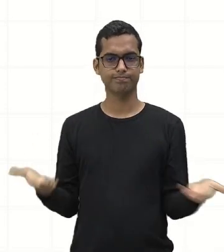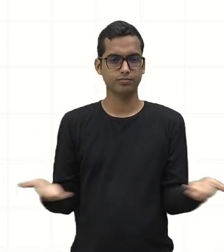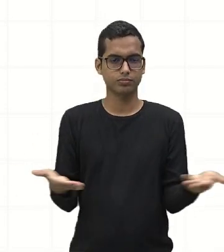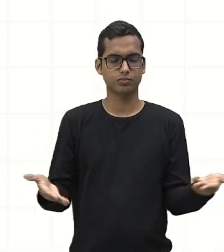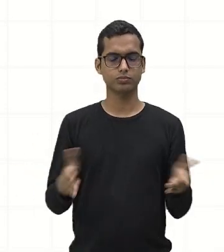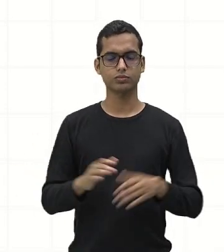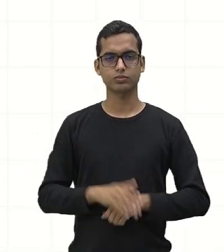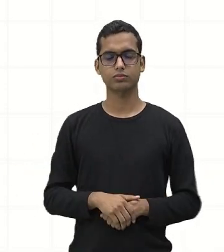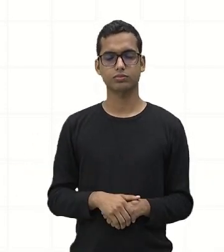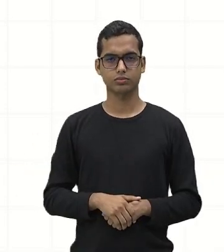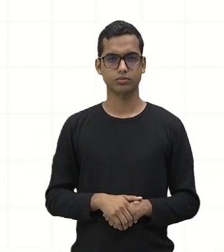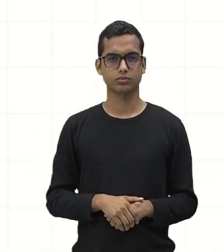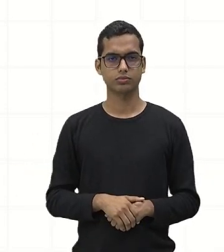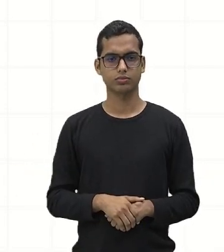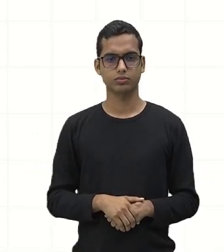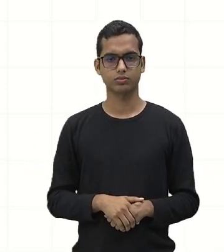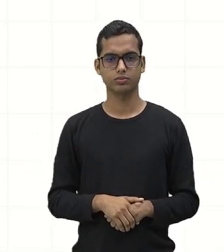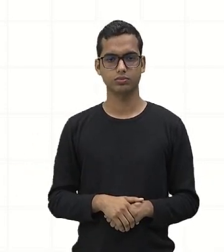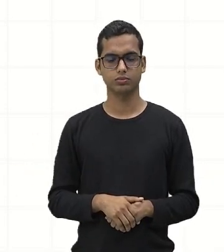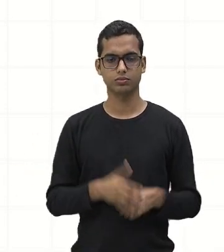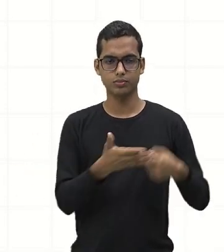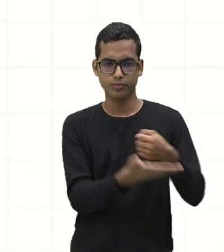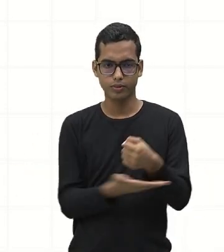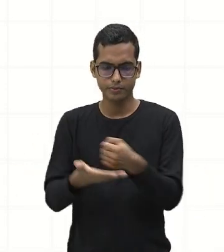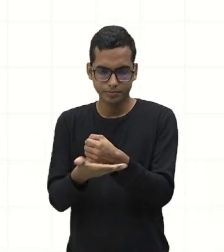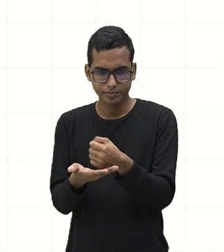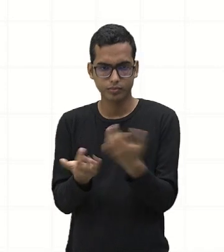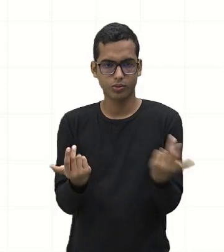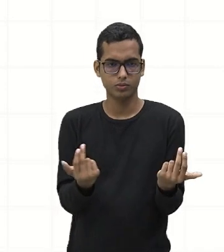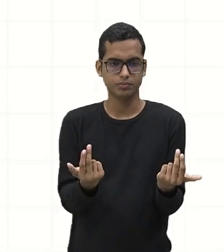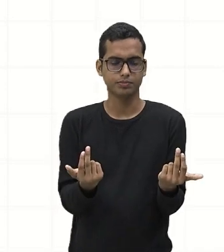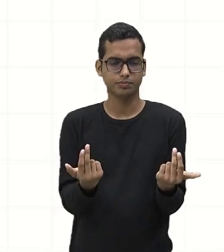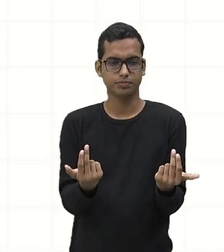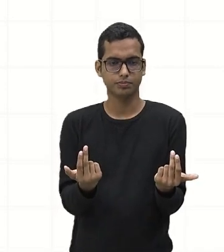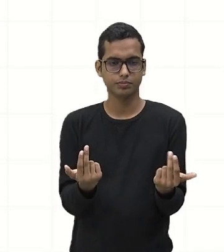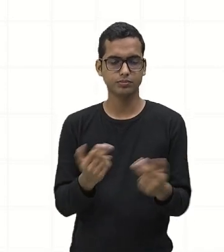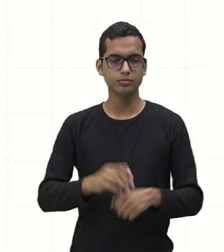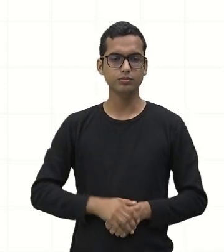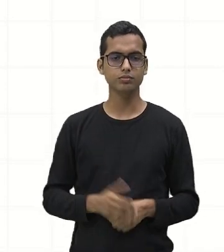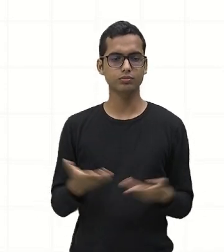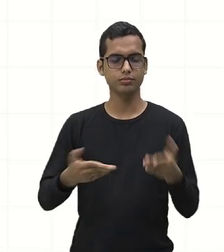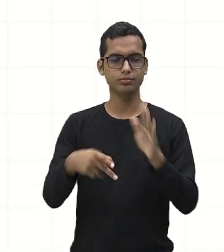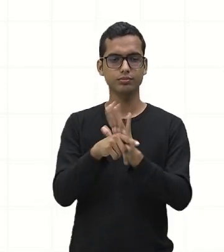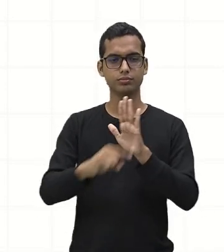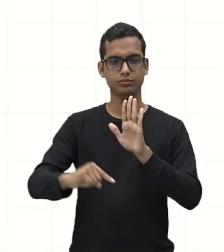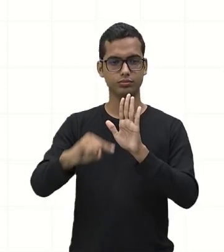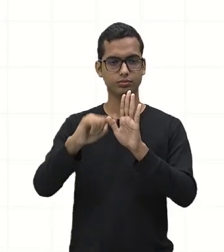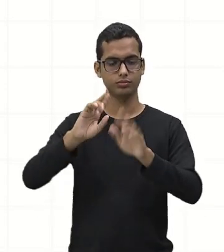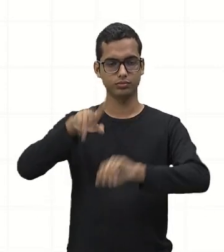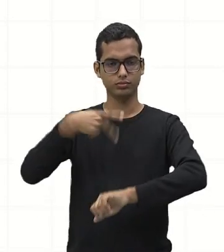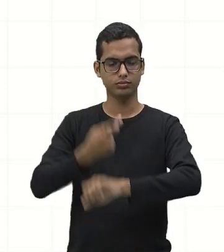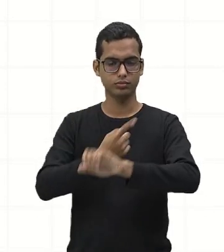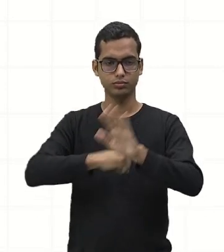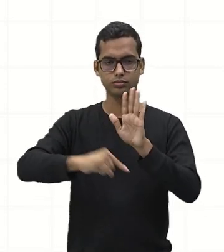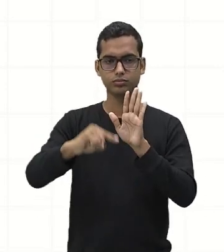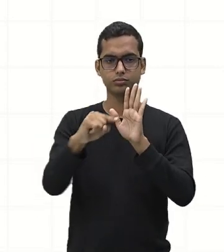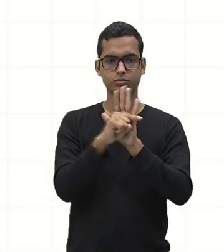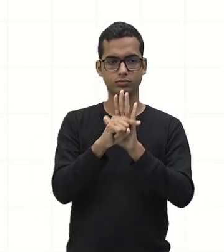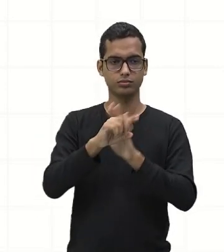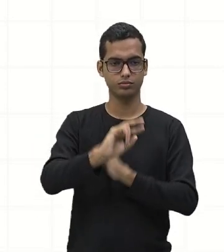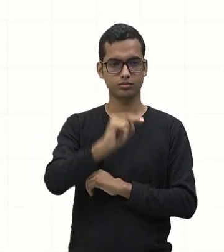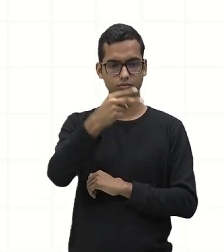de potências de mesma base. O que nós faremos? Vamos subtrair os expoentes, m menos